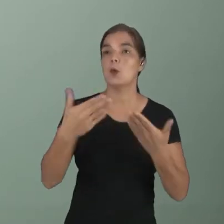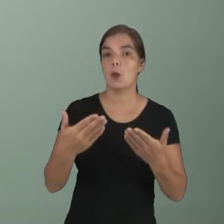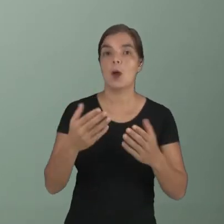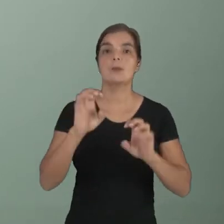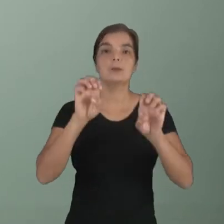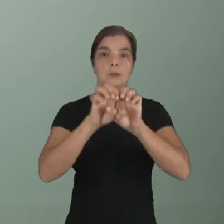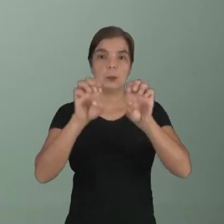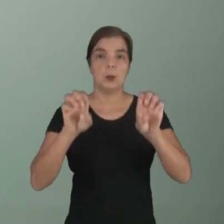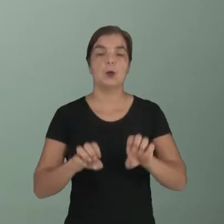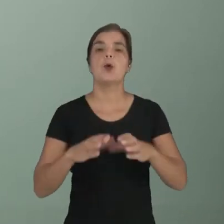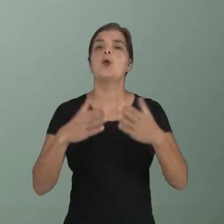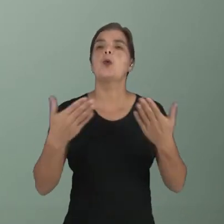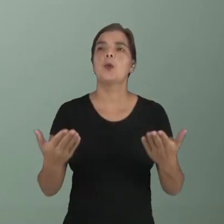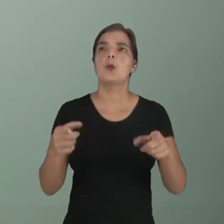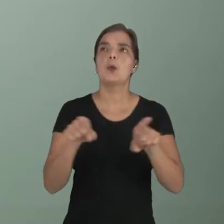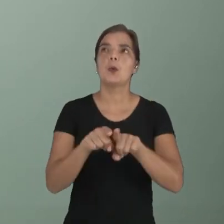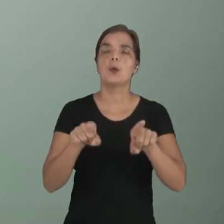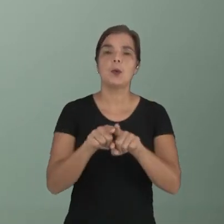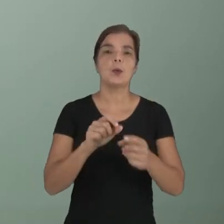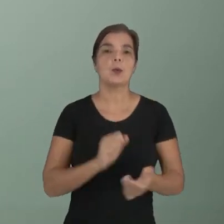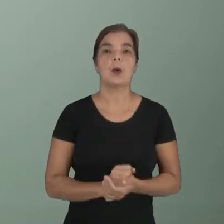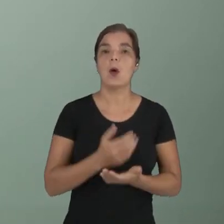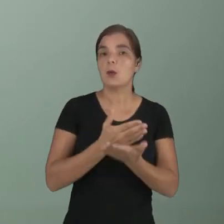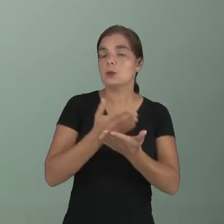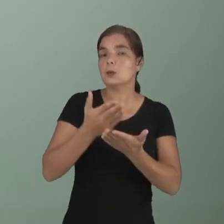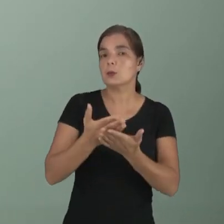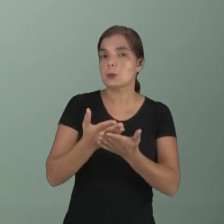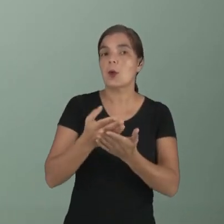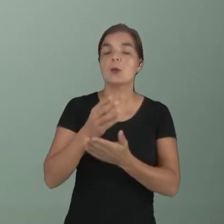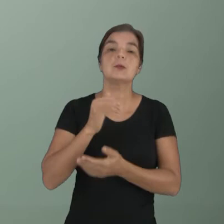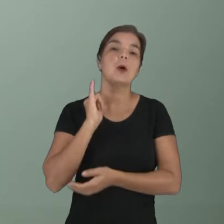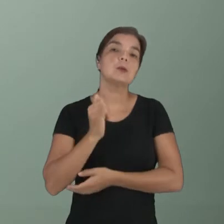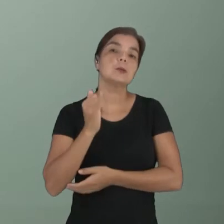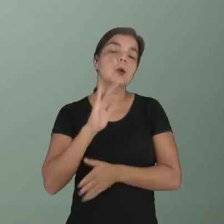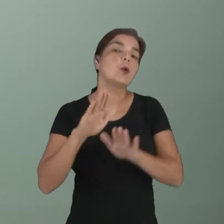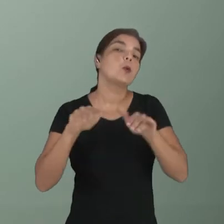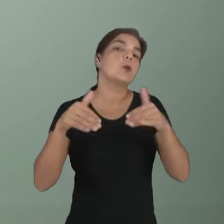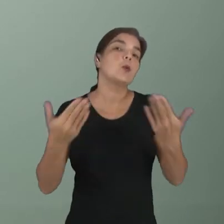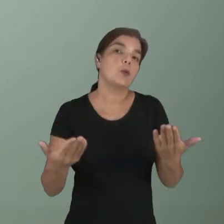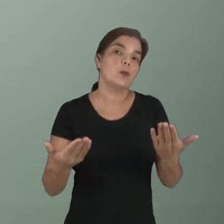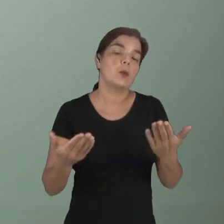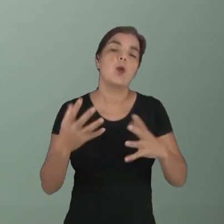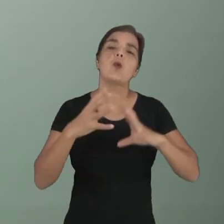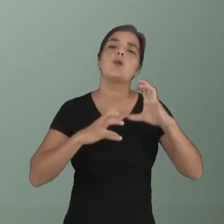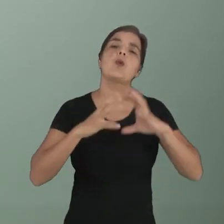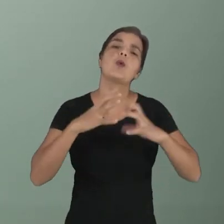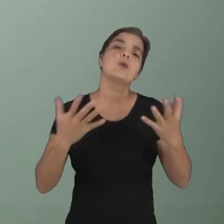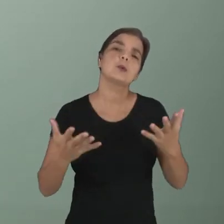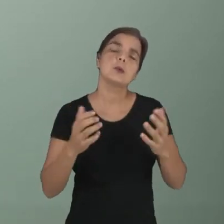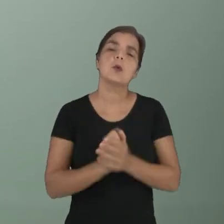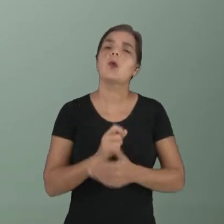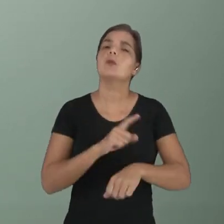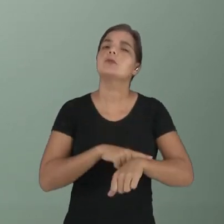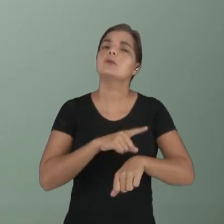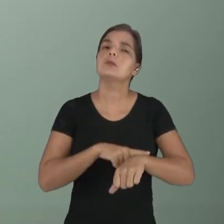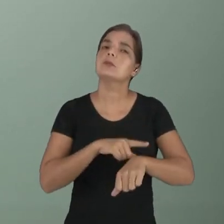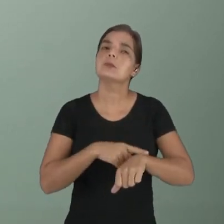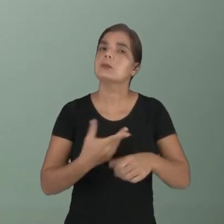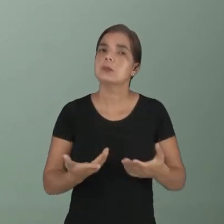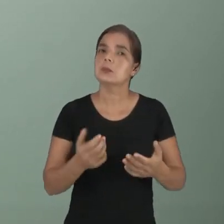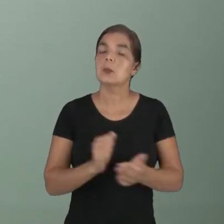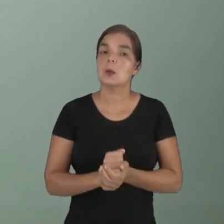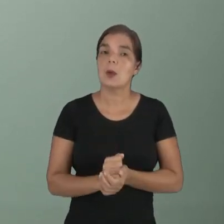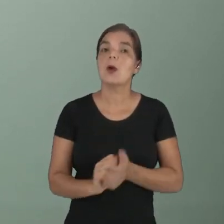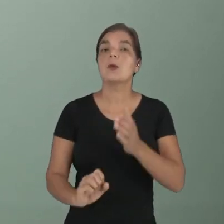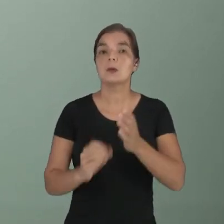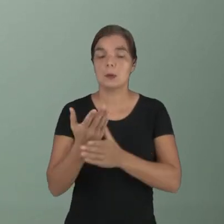estrutura. Qual é a situação inicial nessa narrativa? Qual é o conflito? Em que momento